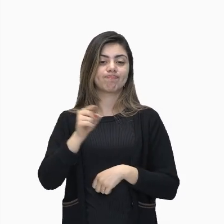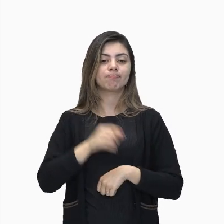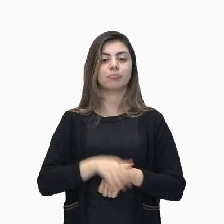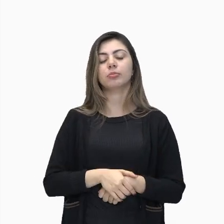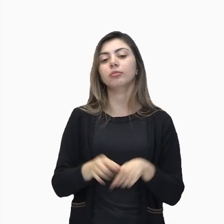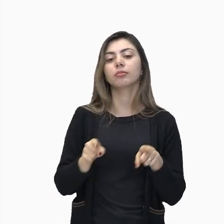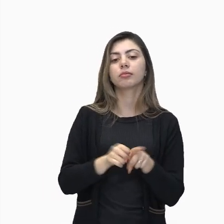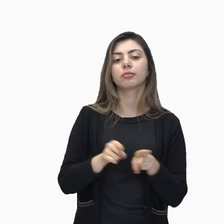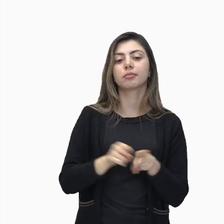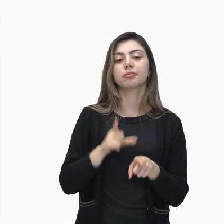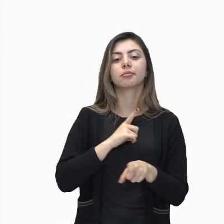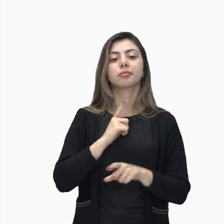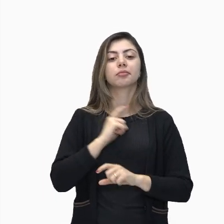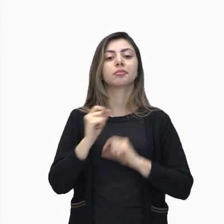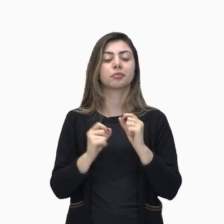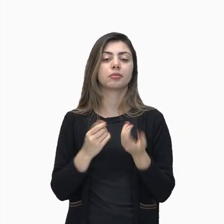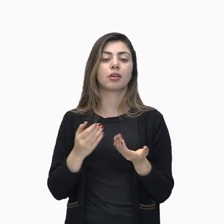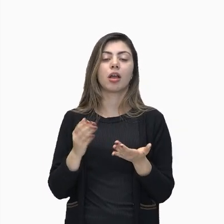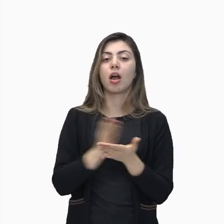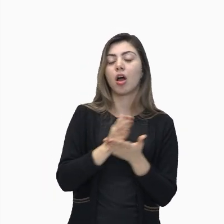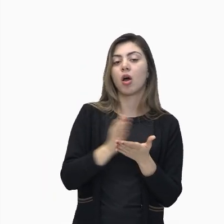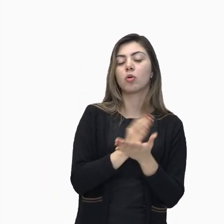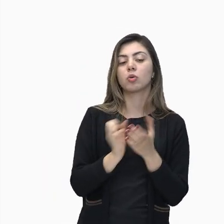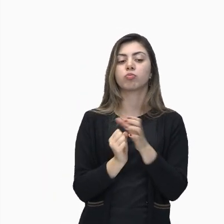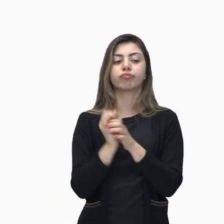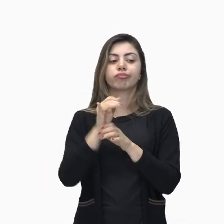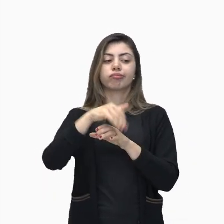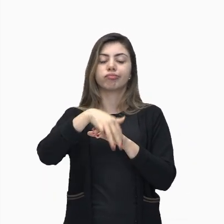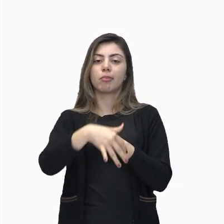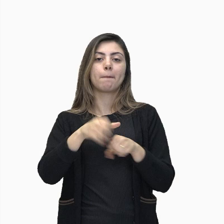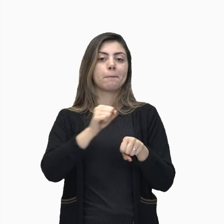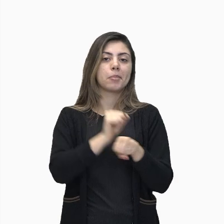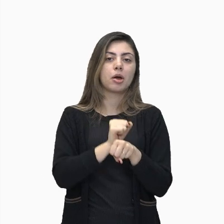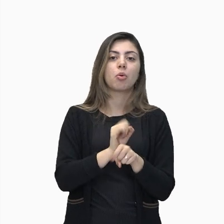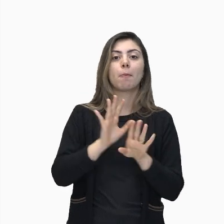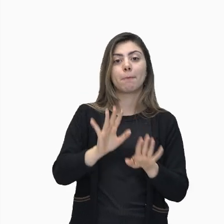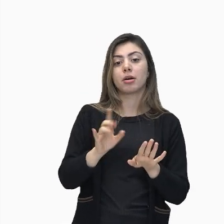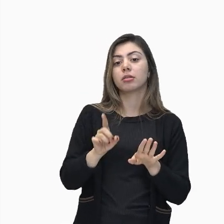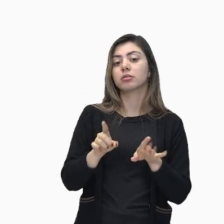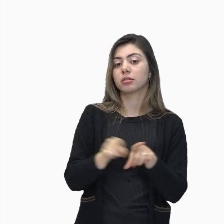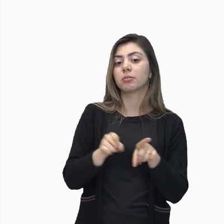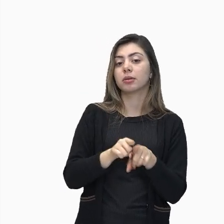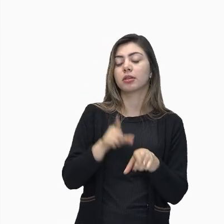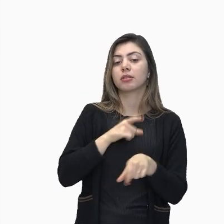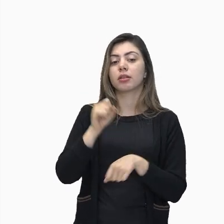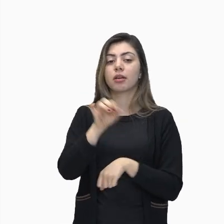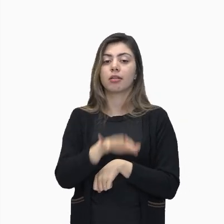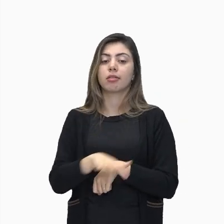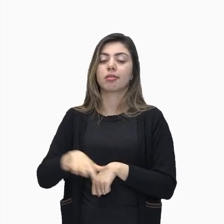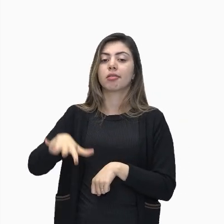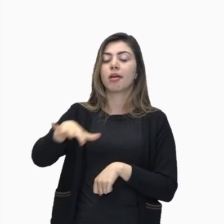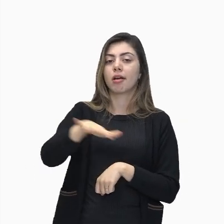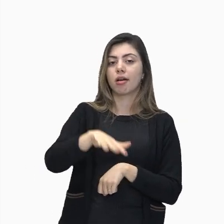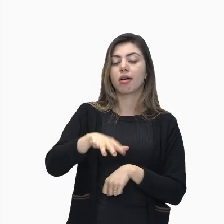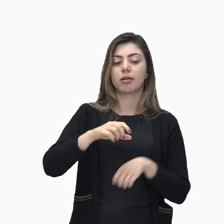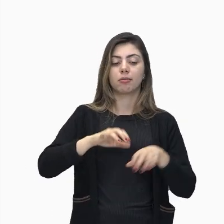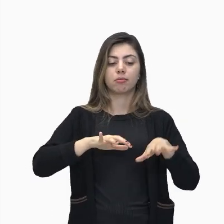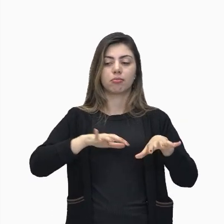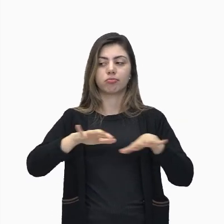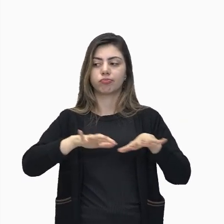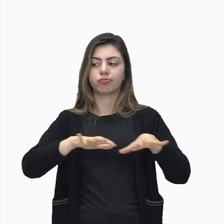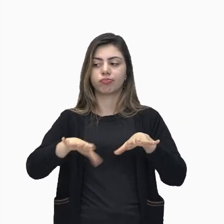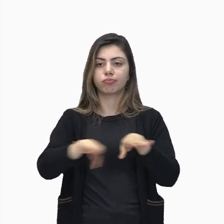temos também vulcões inativos e temos também, nessas áreas de encontro das placas